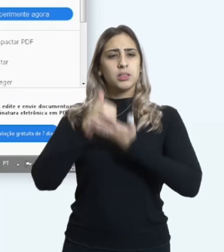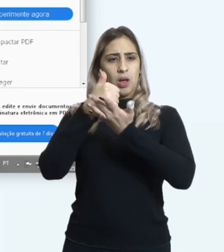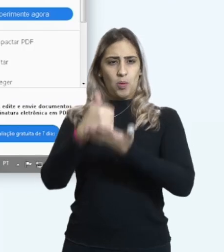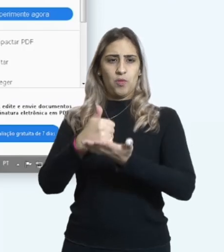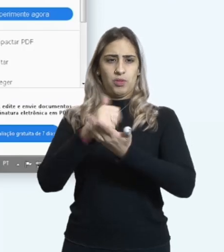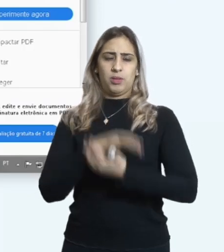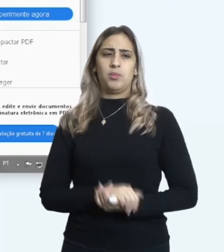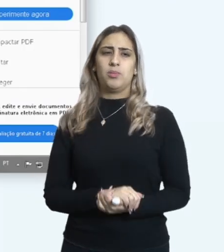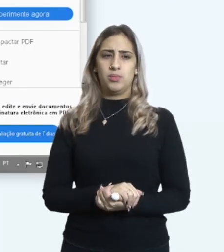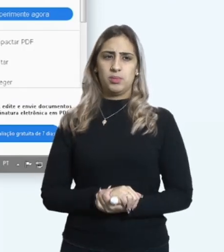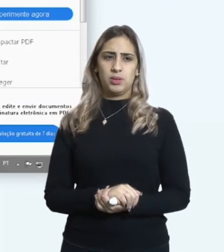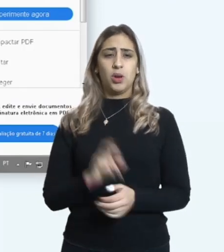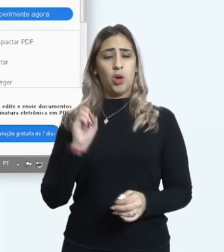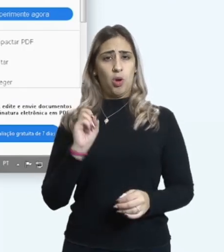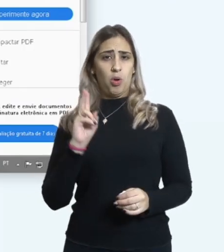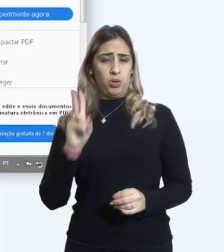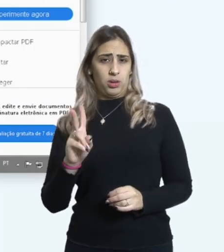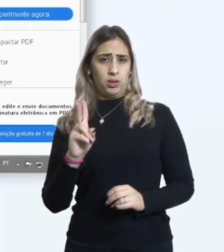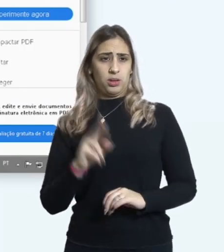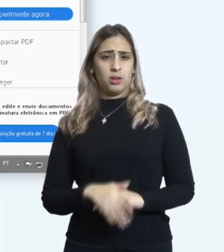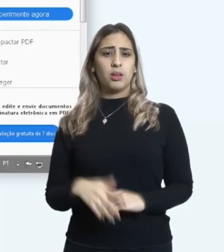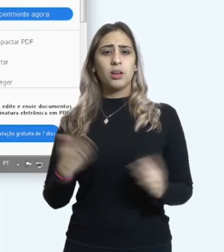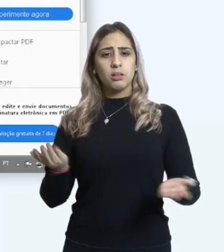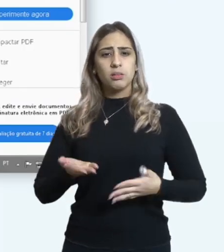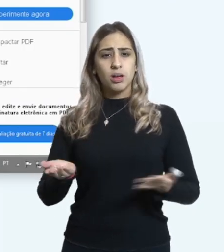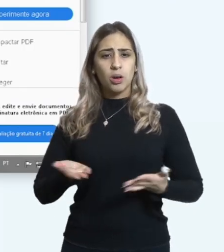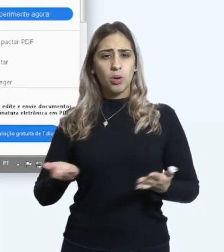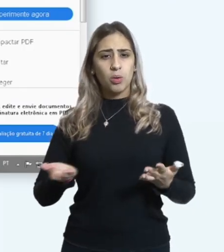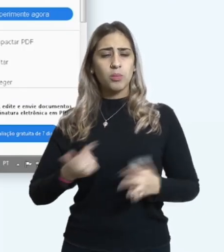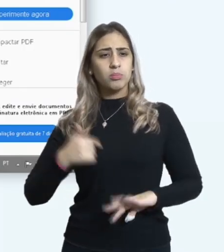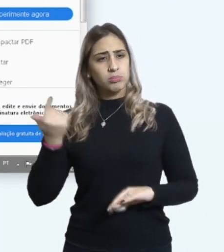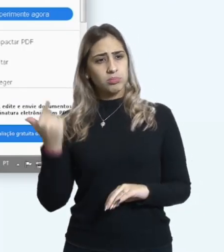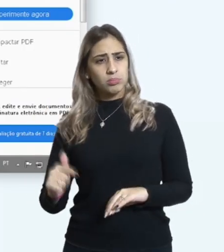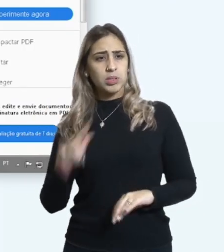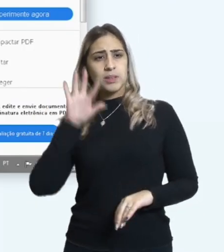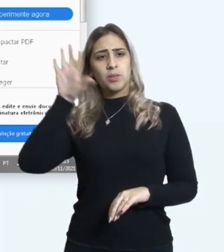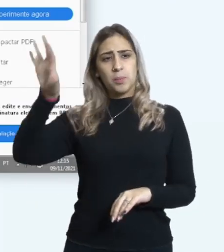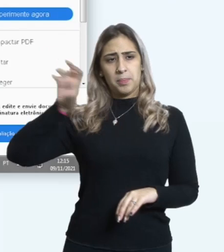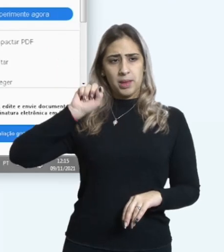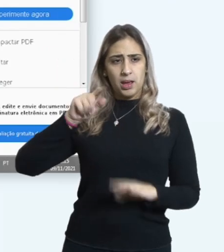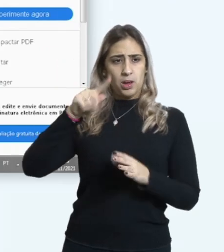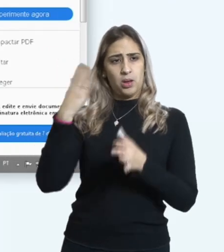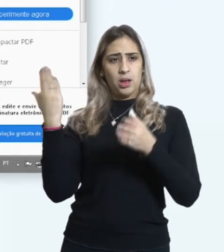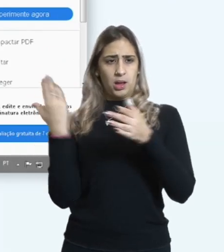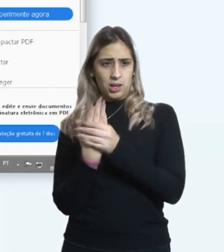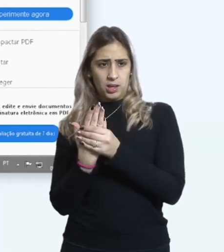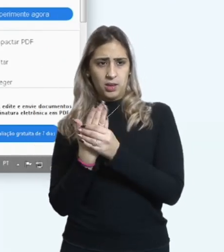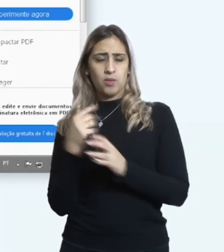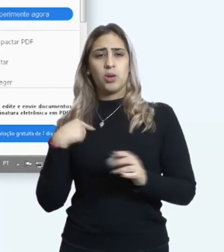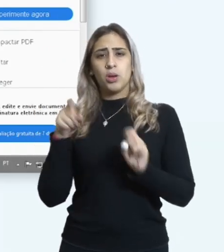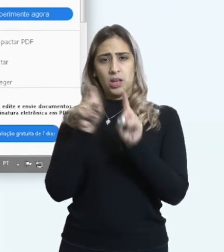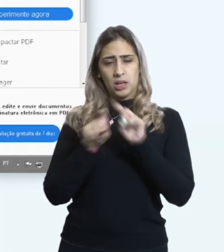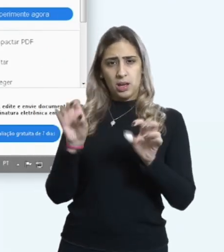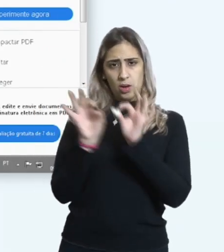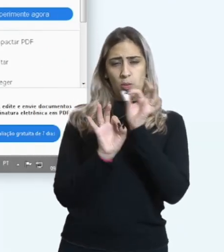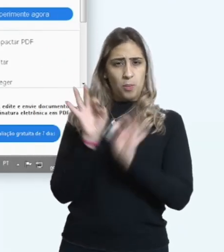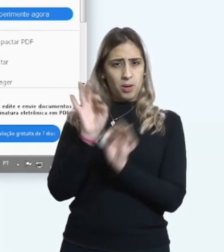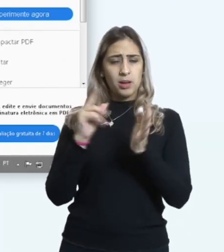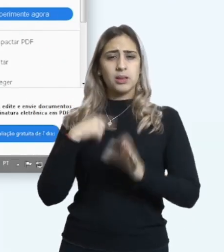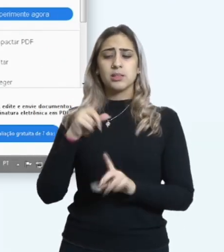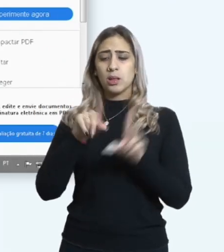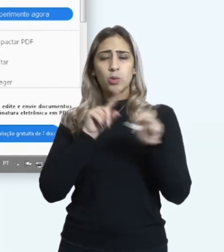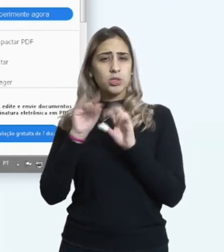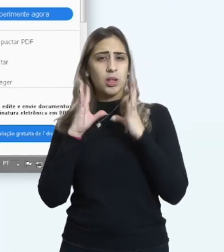Salvamos, ok. Agora vamos, de novo, pegar esse arquivo, editar, selecionar